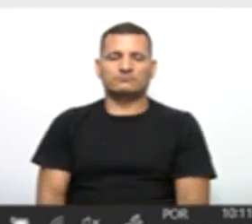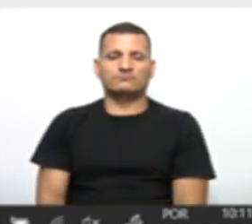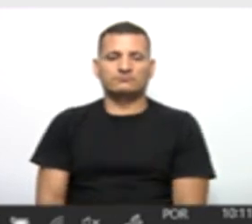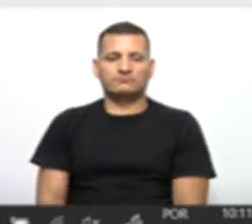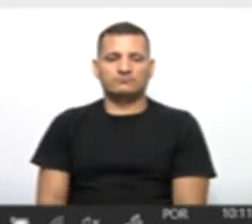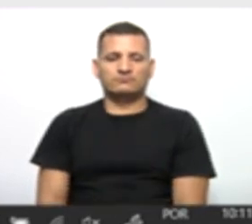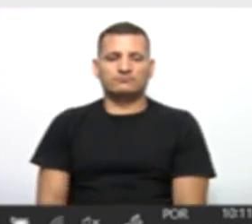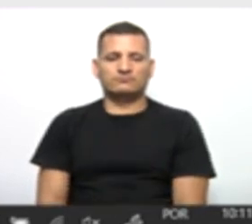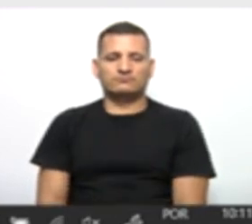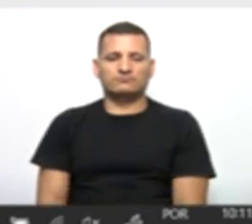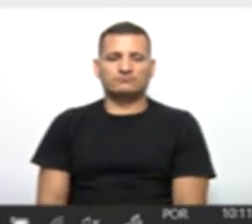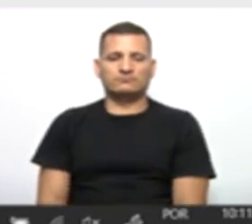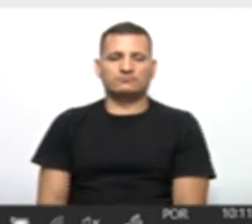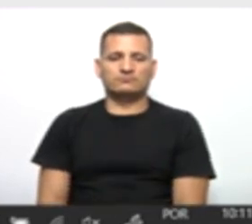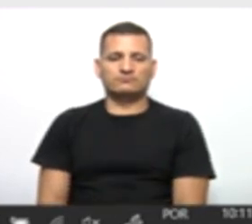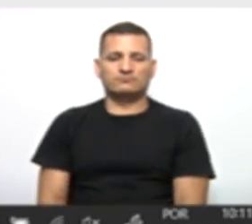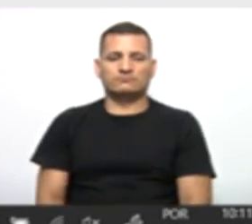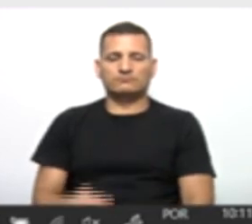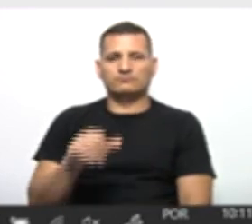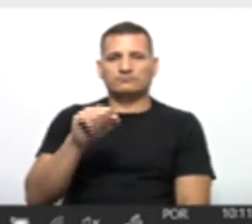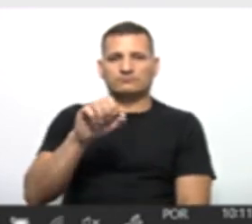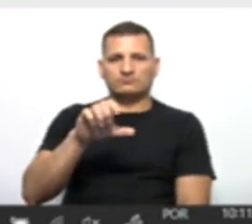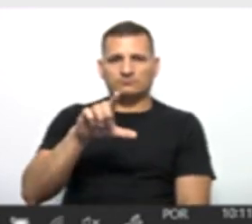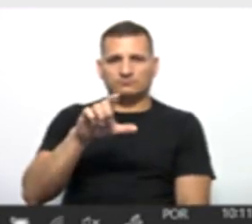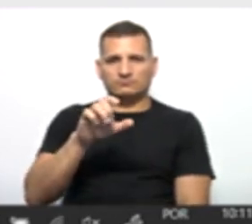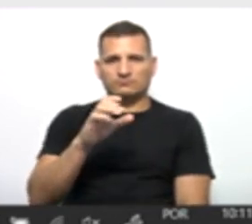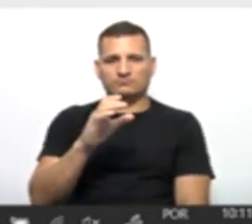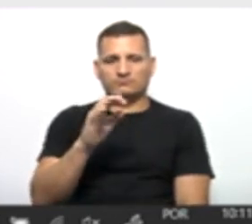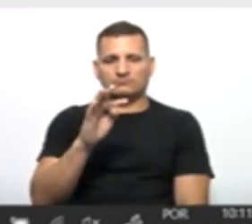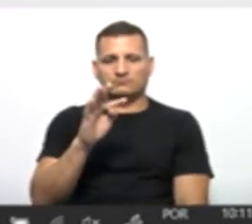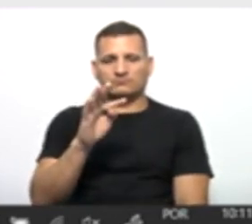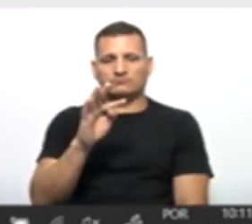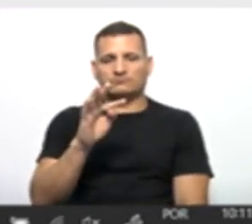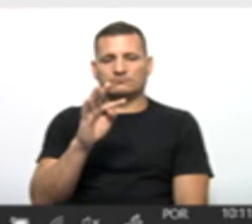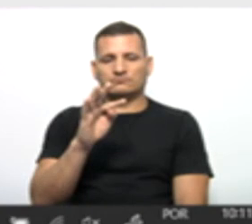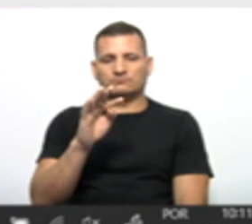Select, asterisco, from,